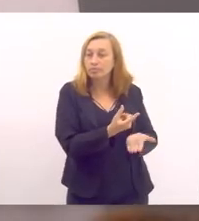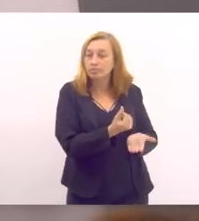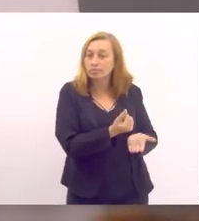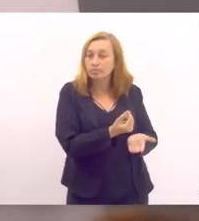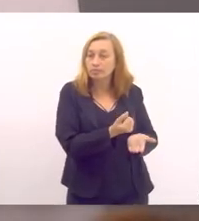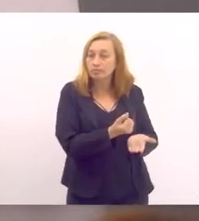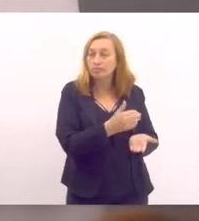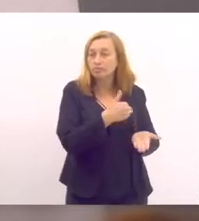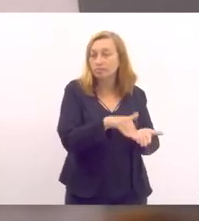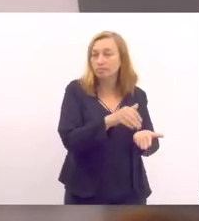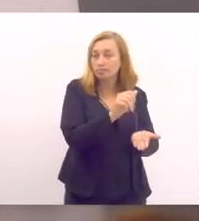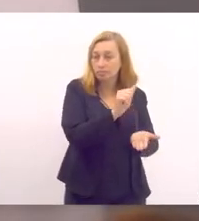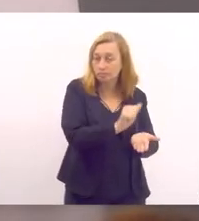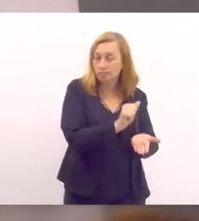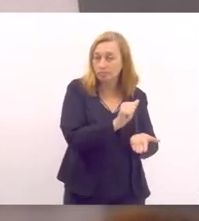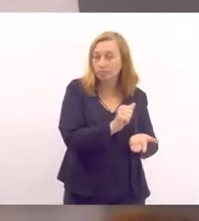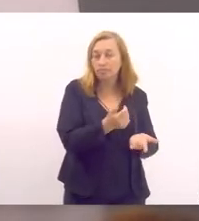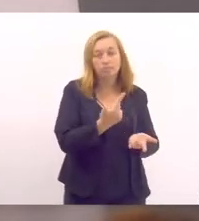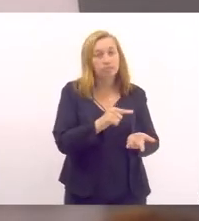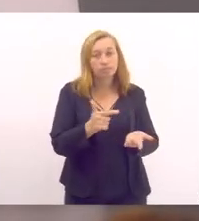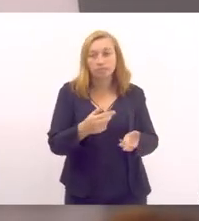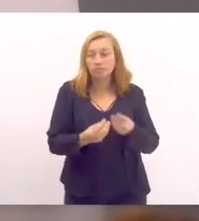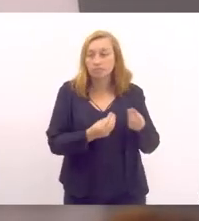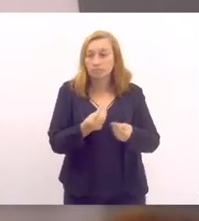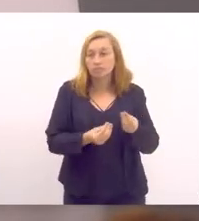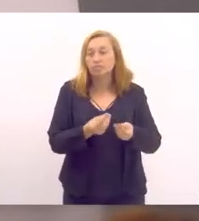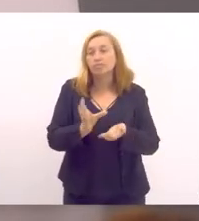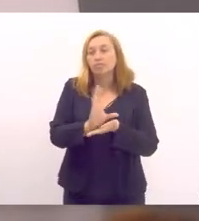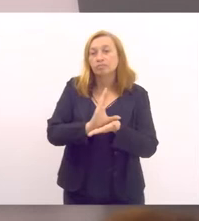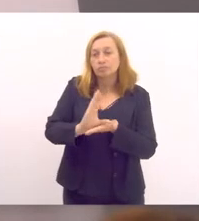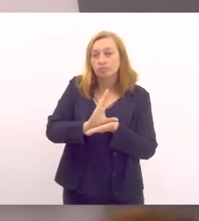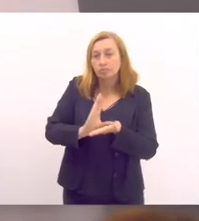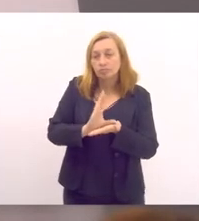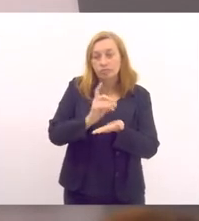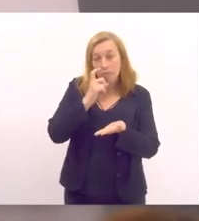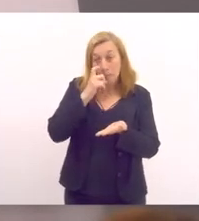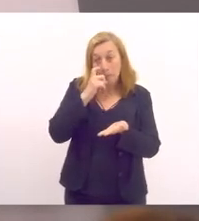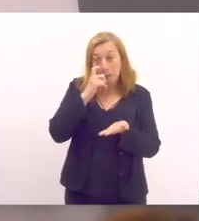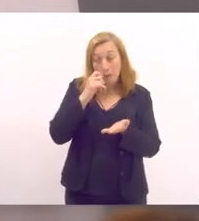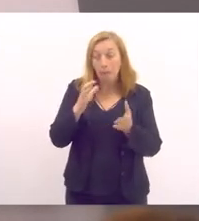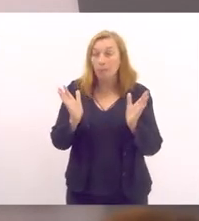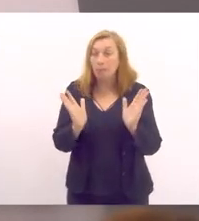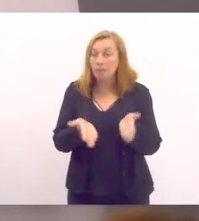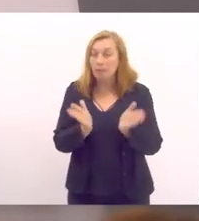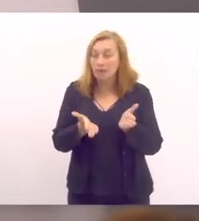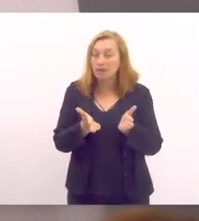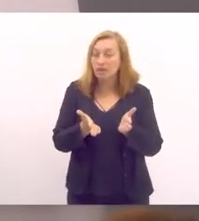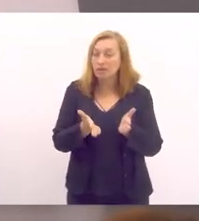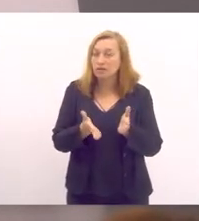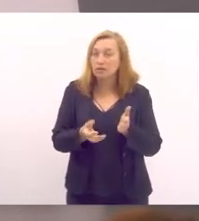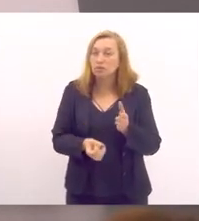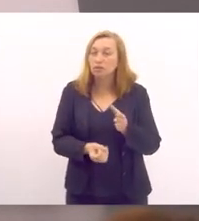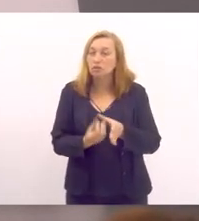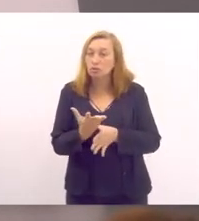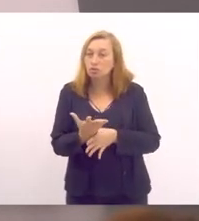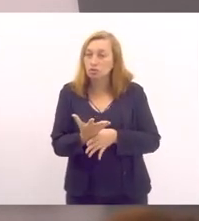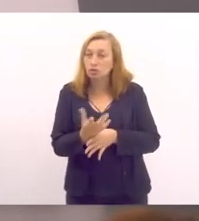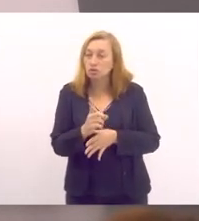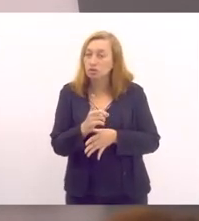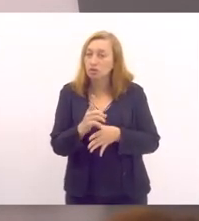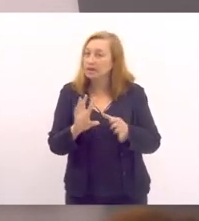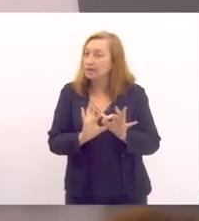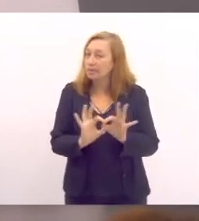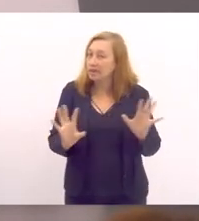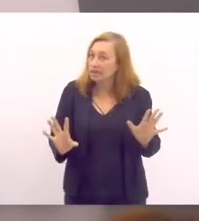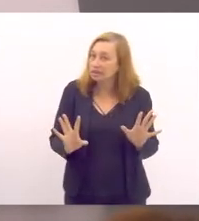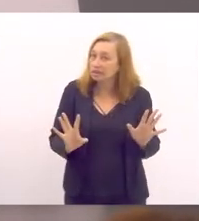extinta. Entendeu? Então, não tem como. O conselho, ele é um conselho hoje consultivo. Não é